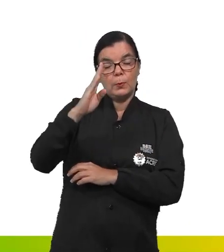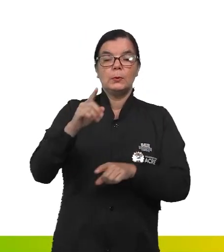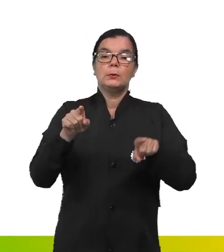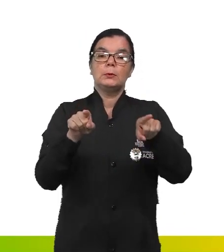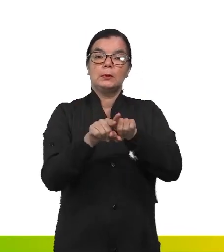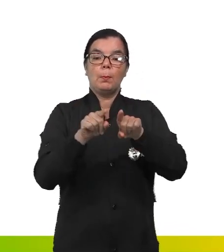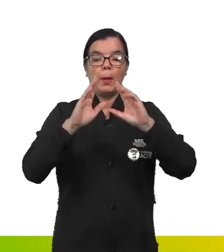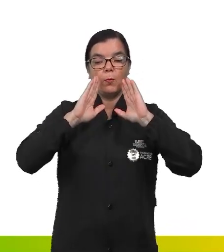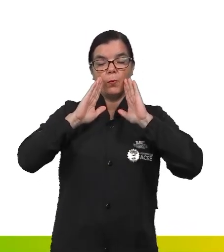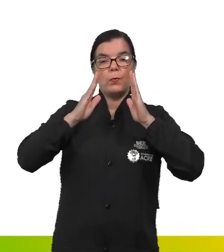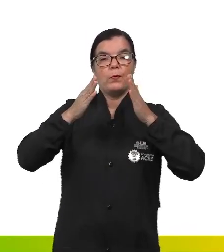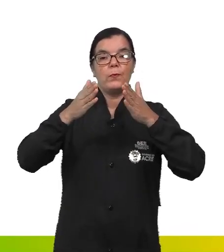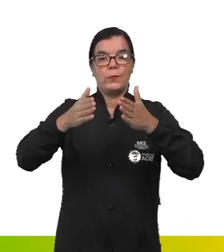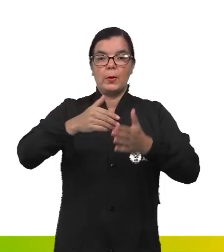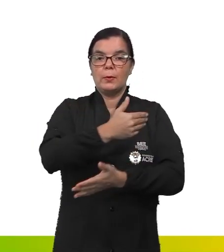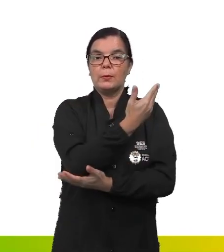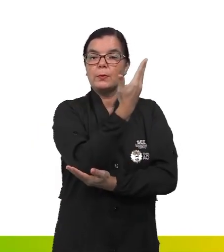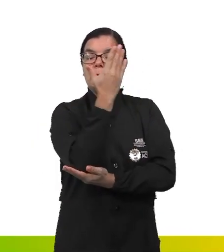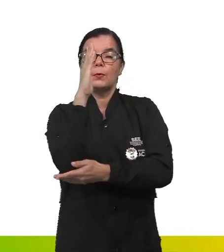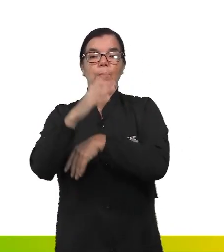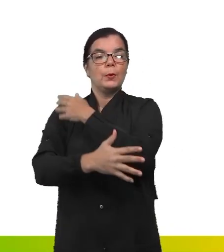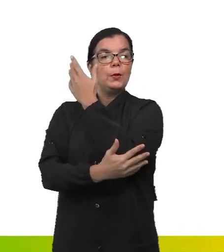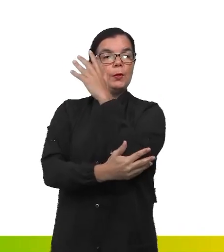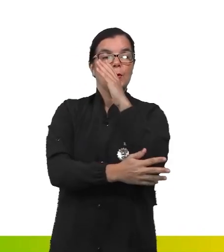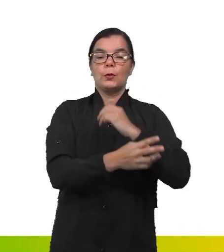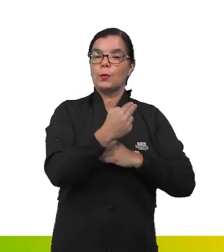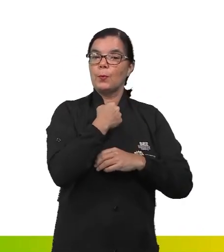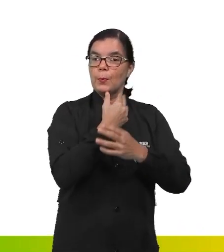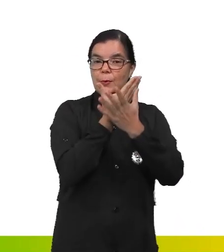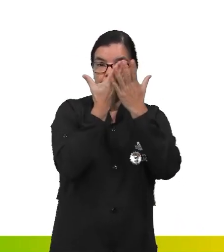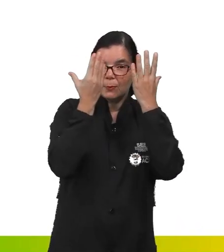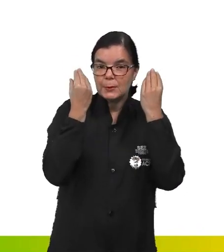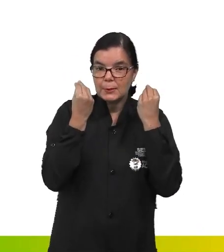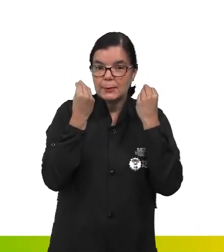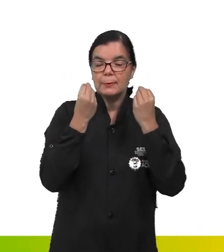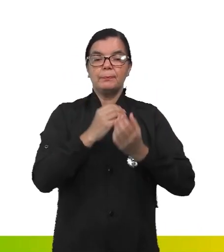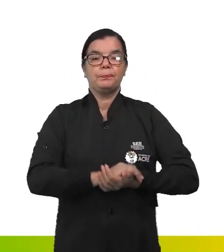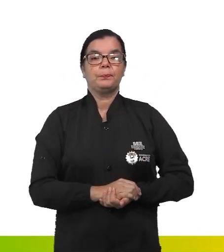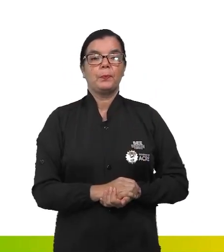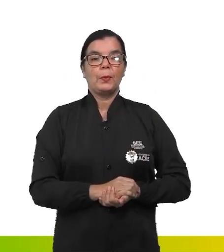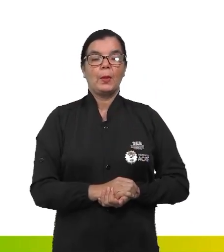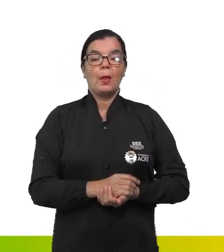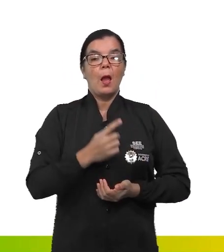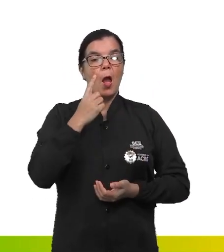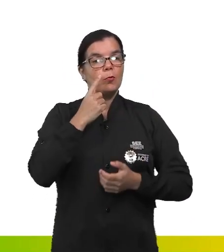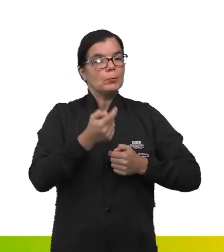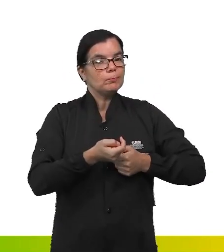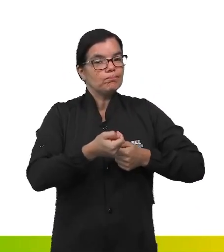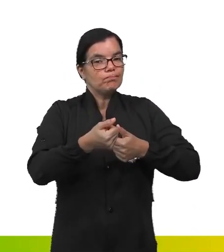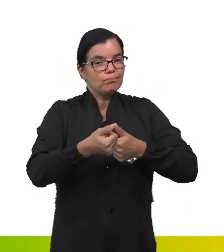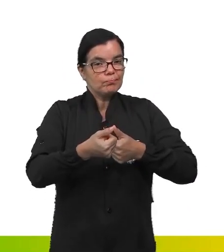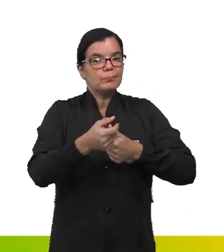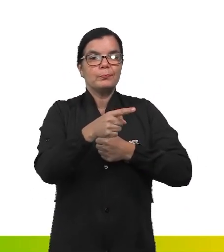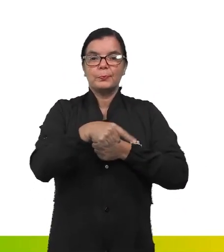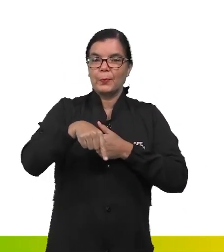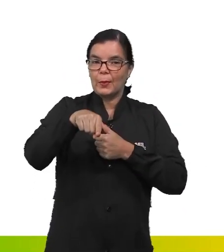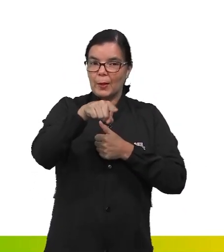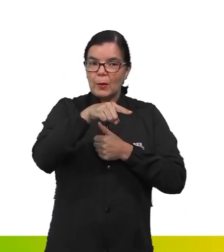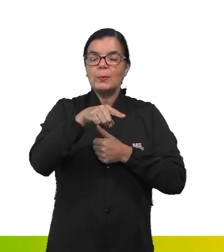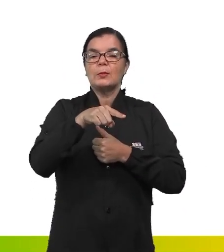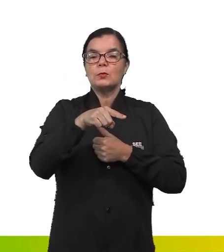também voltado para o meio ambiente, não podemos esquecer, tá? Aí eu trouxe aqui algumas dicas para o